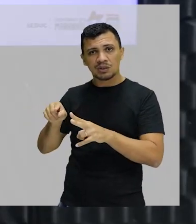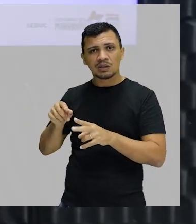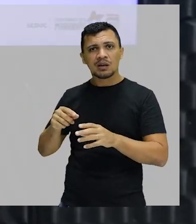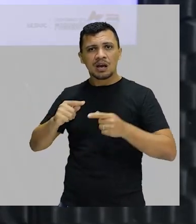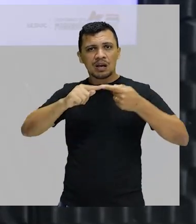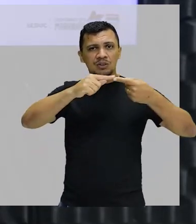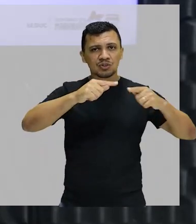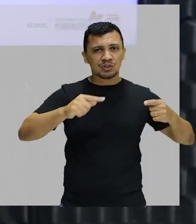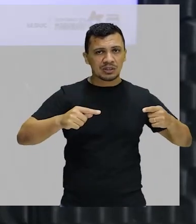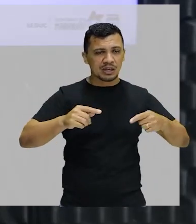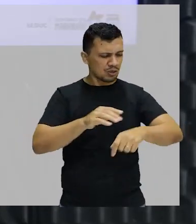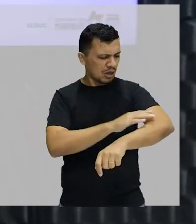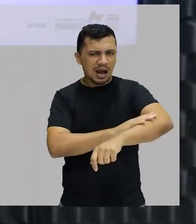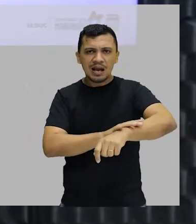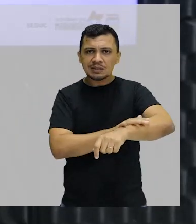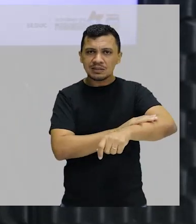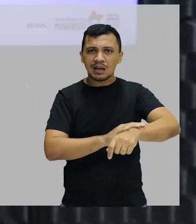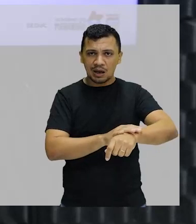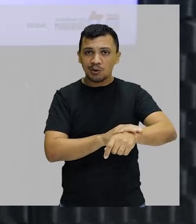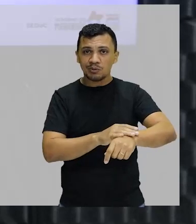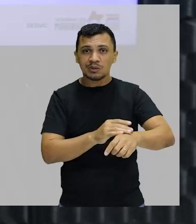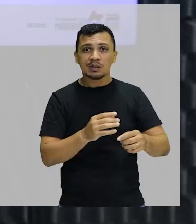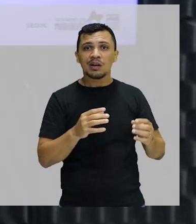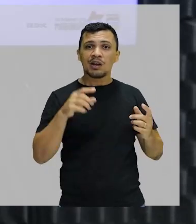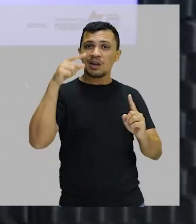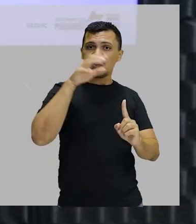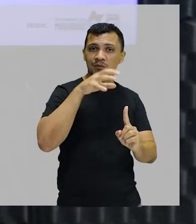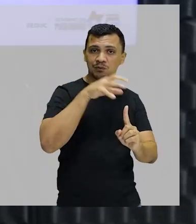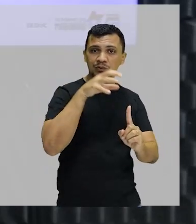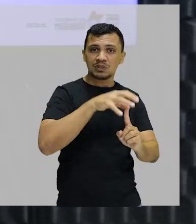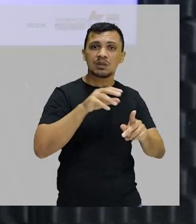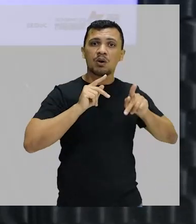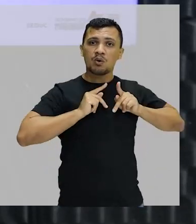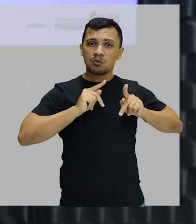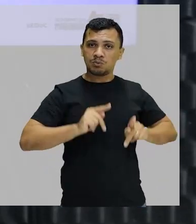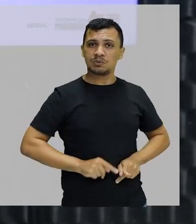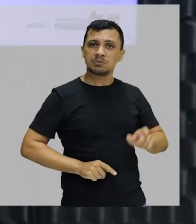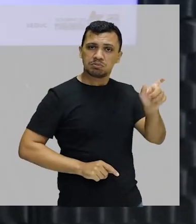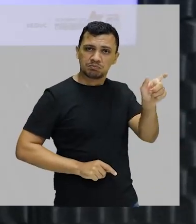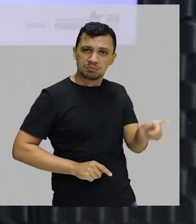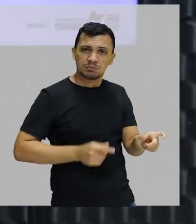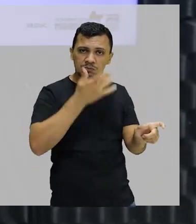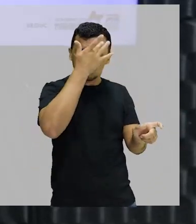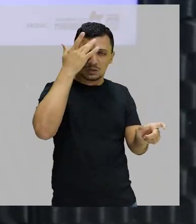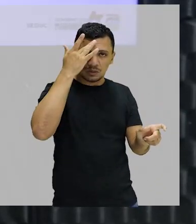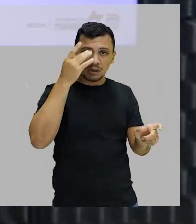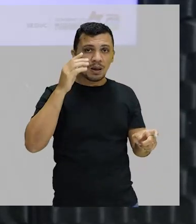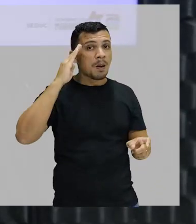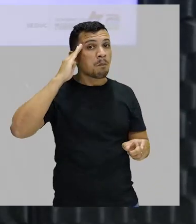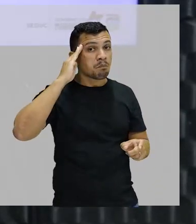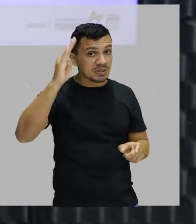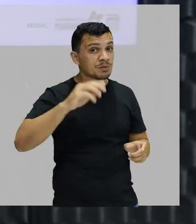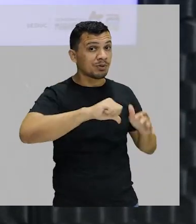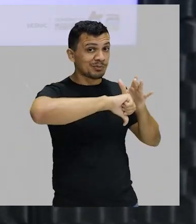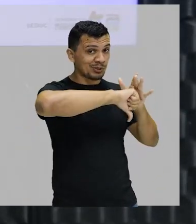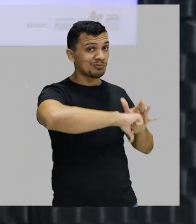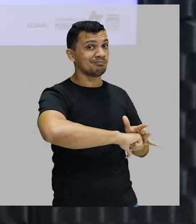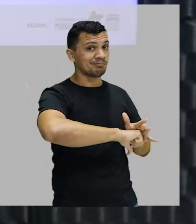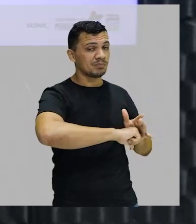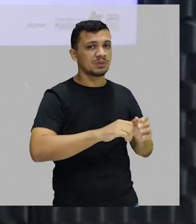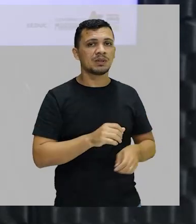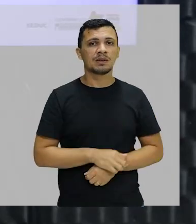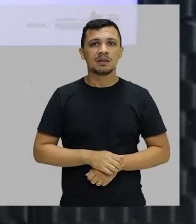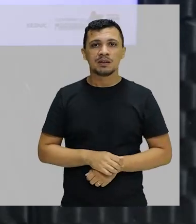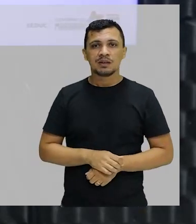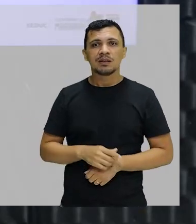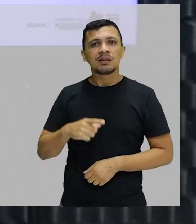como algo que determina o comportamento do sujeito, principalmente o comportamento delinquente, o comportamento desviante. Depois a gente viu que